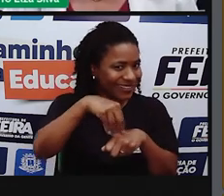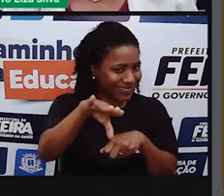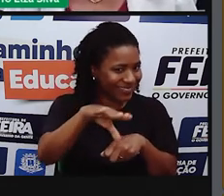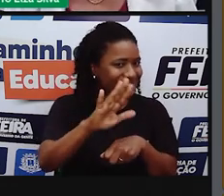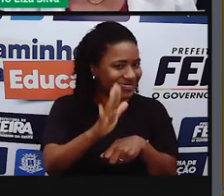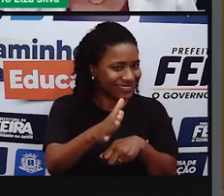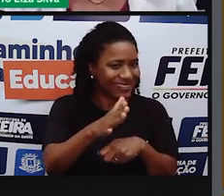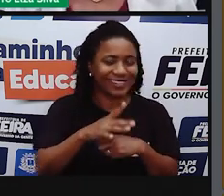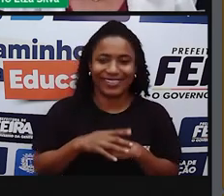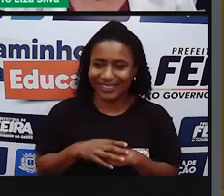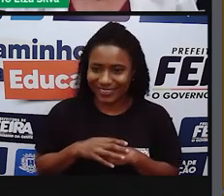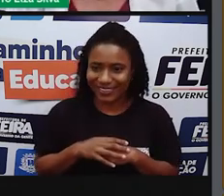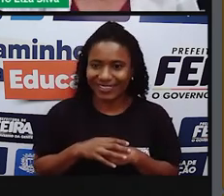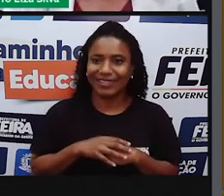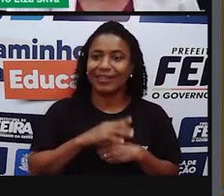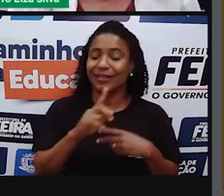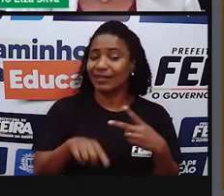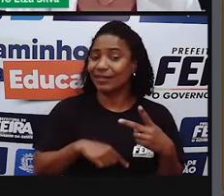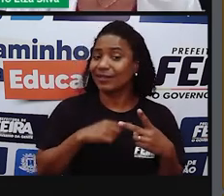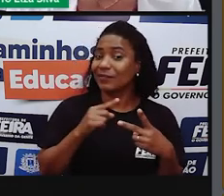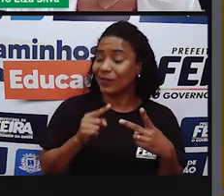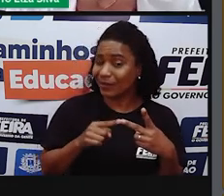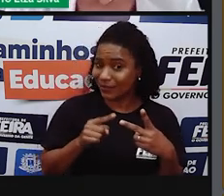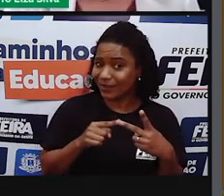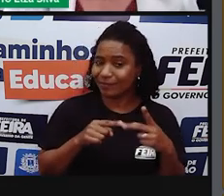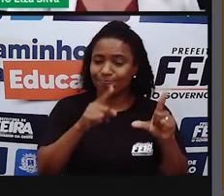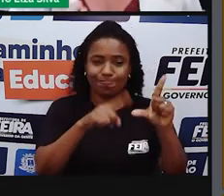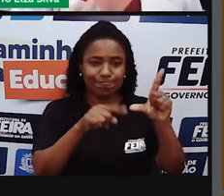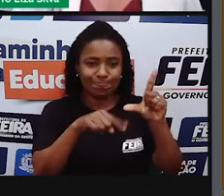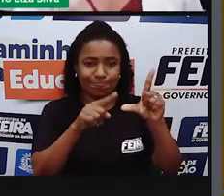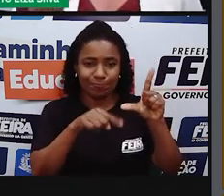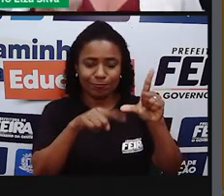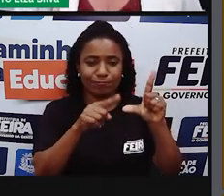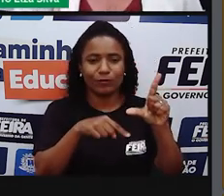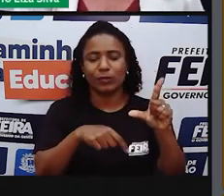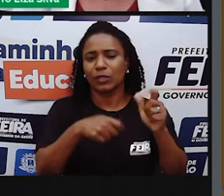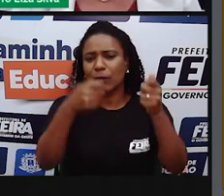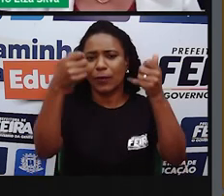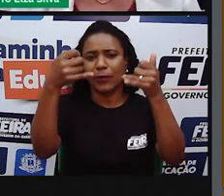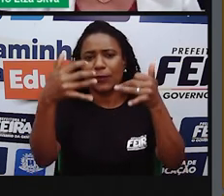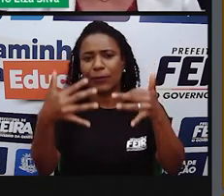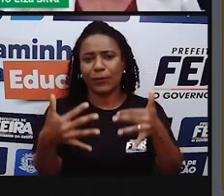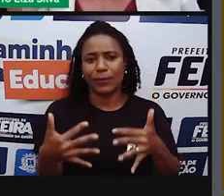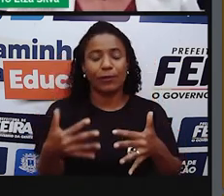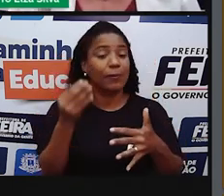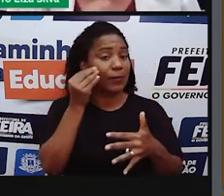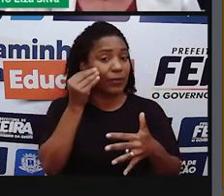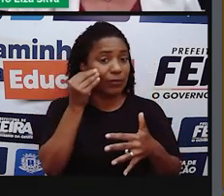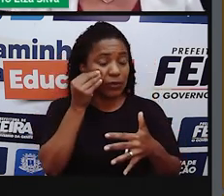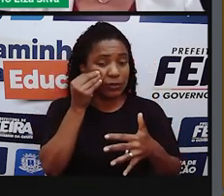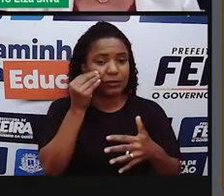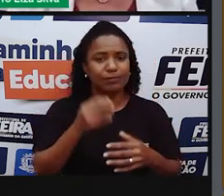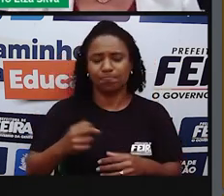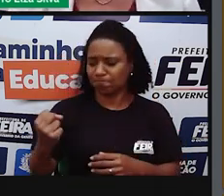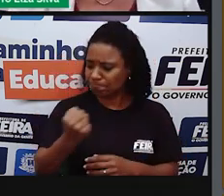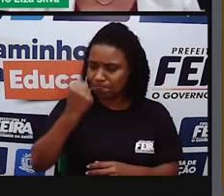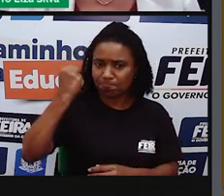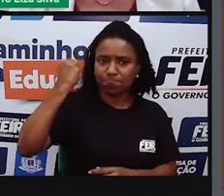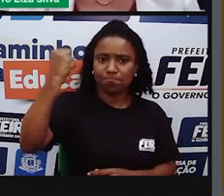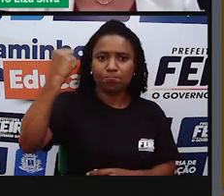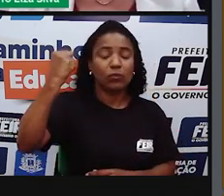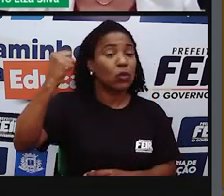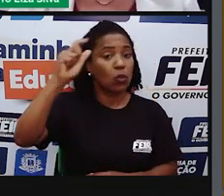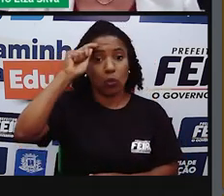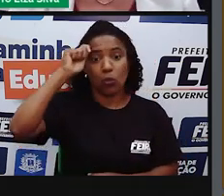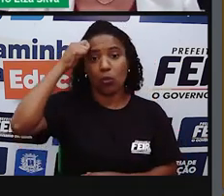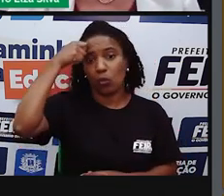na letra ao lado expressões que demonstrem o posicionamento antirracista e de fortalecimento do poder negro.